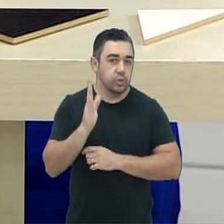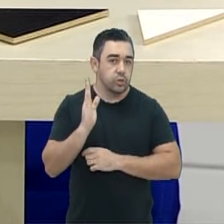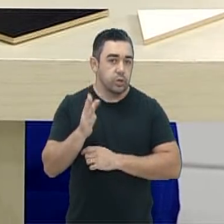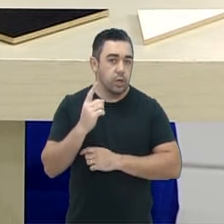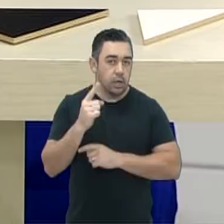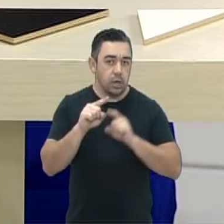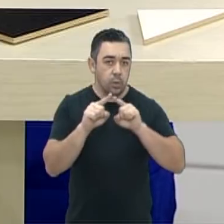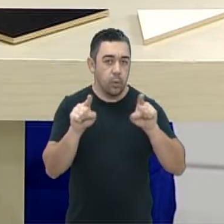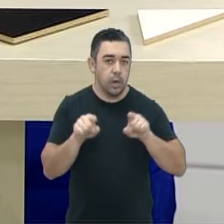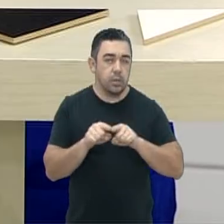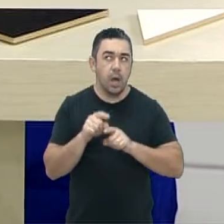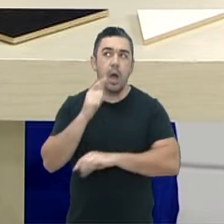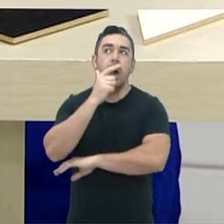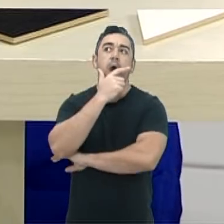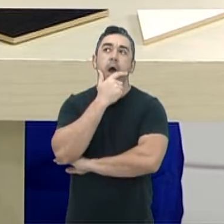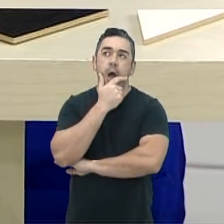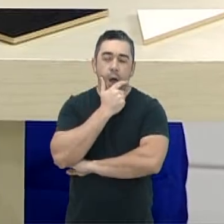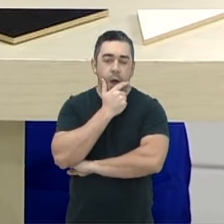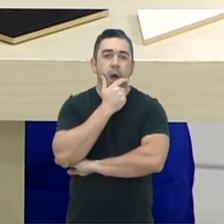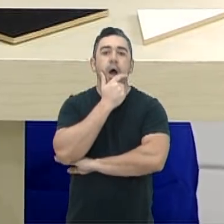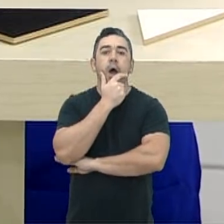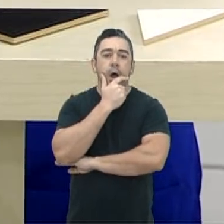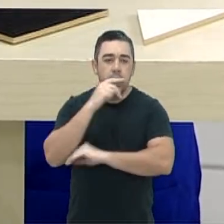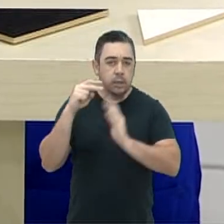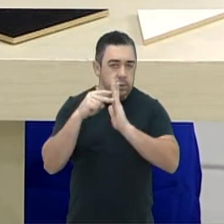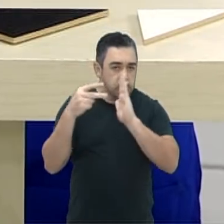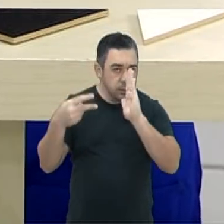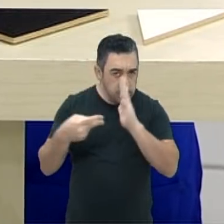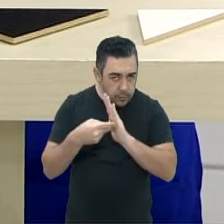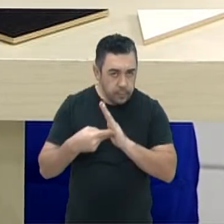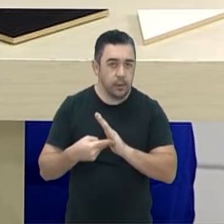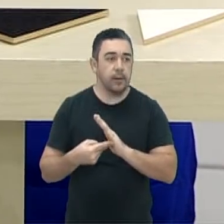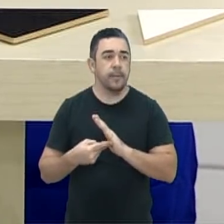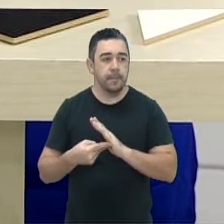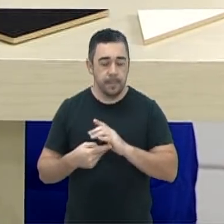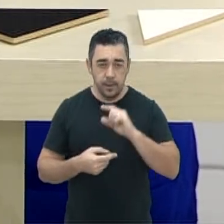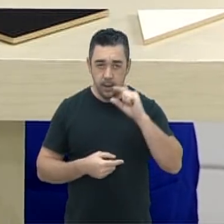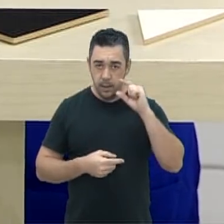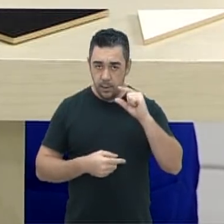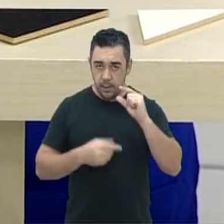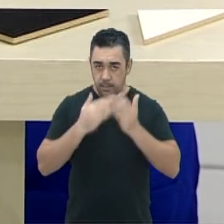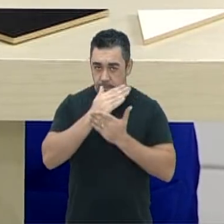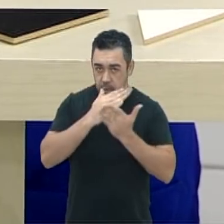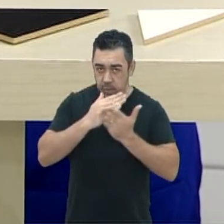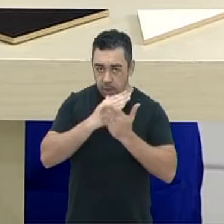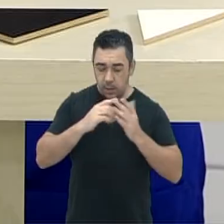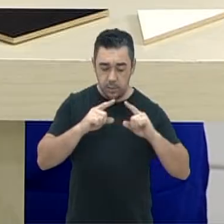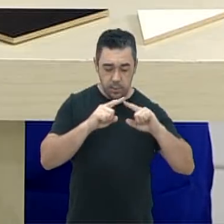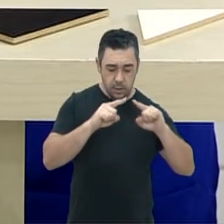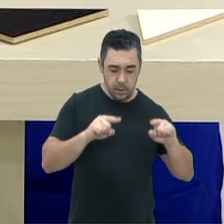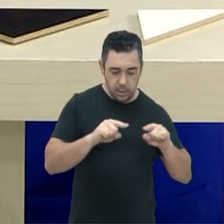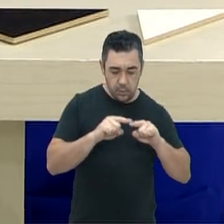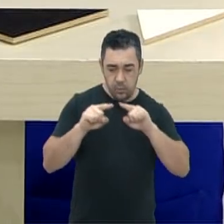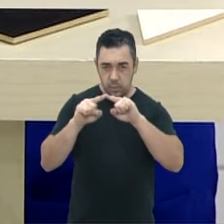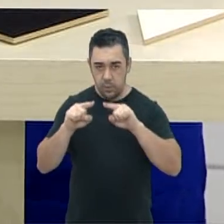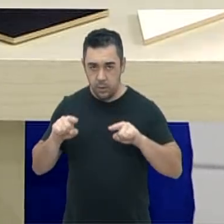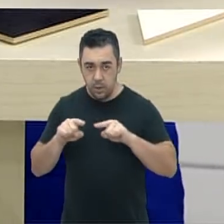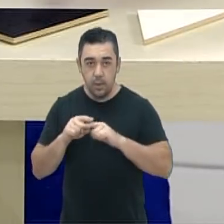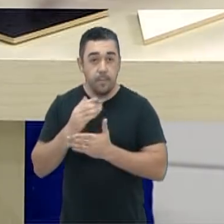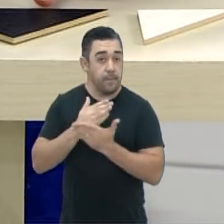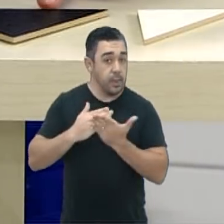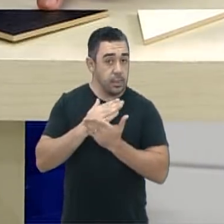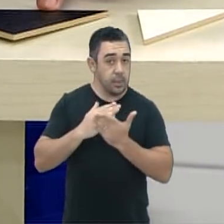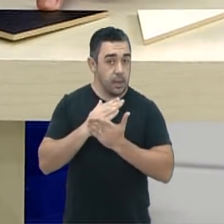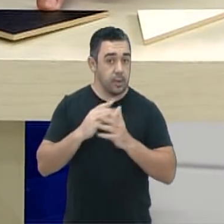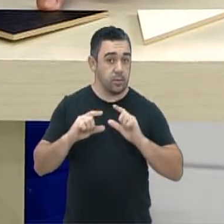quadrado. Ah, então quer dizer que esta peça aqui é metade do quadrado, certo? Muito bem.